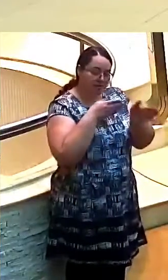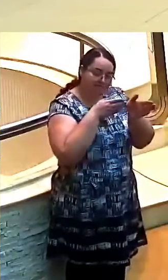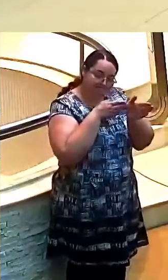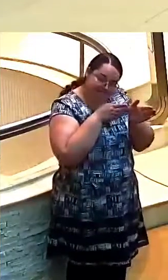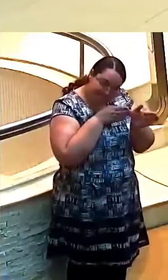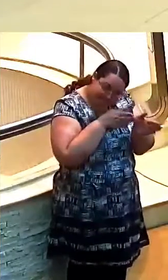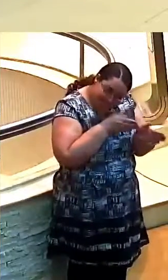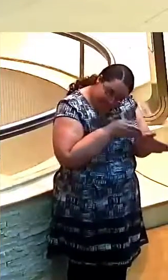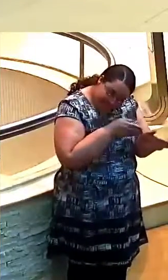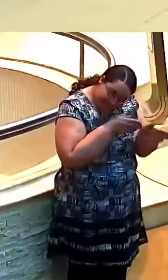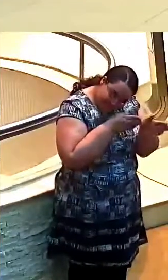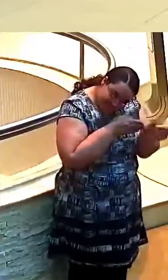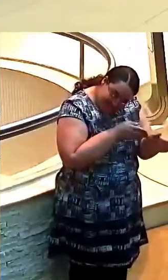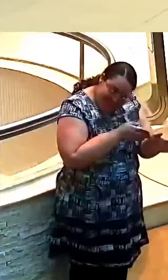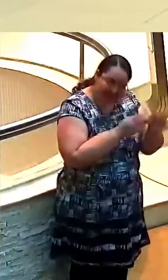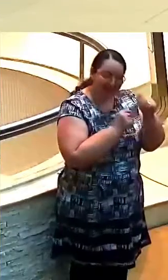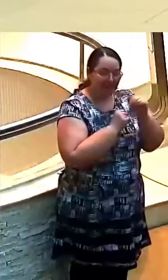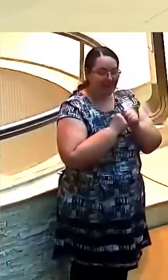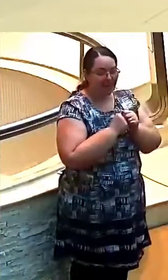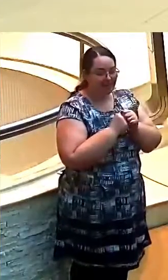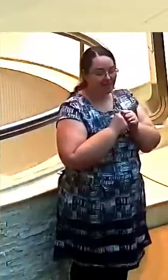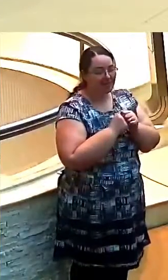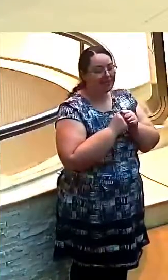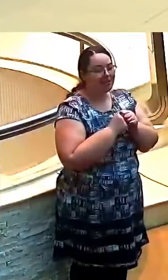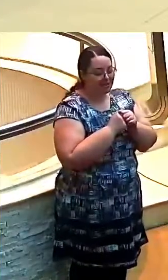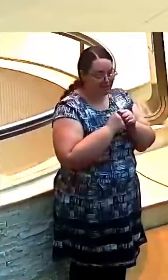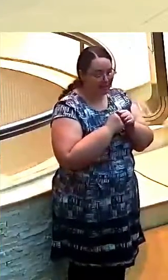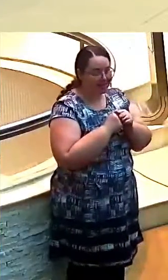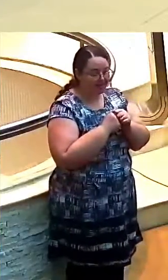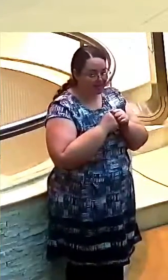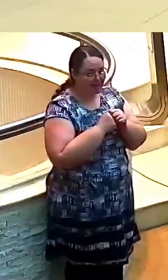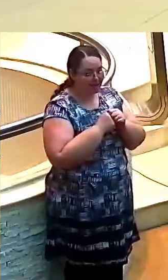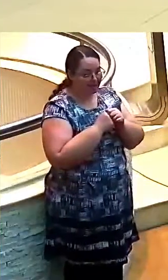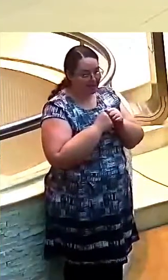se você deseja, se santificar,